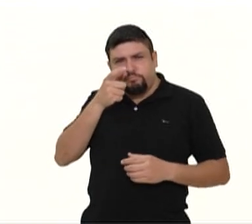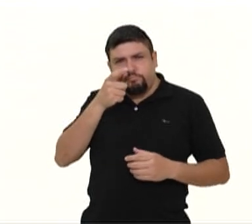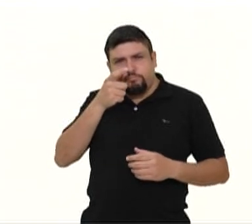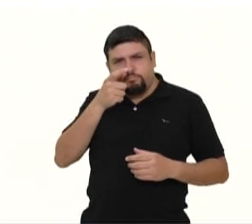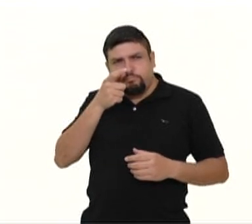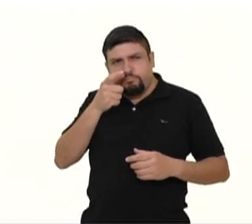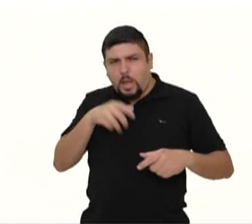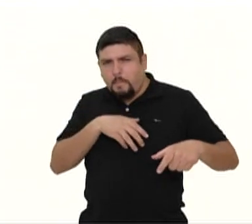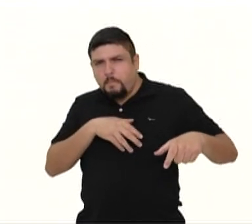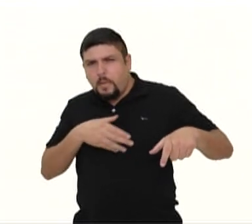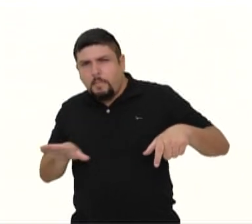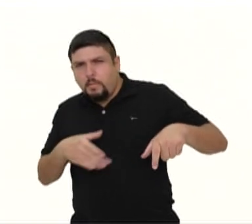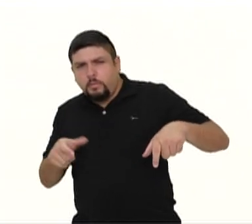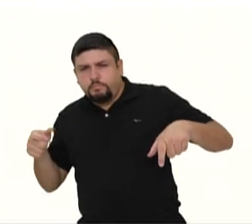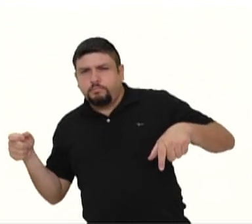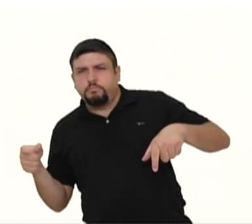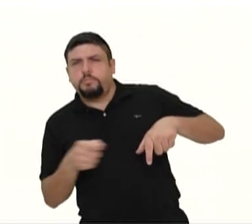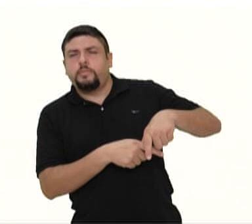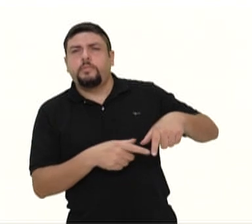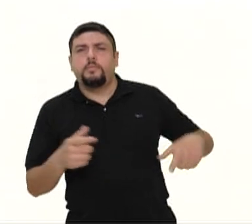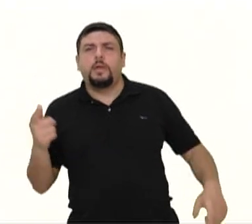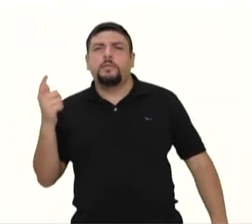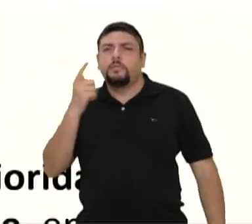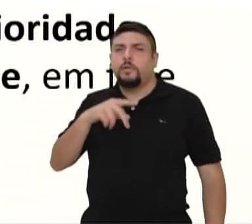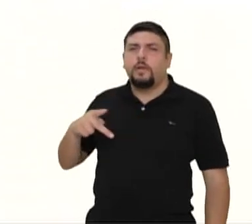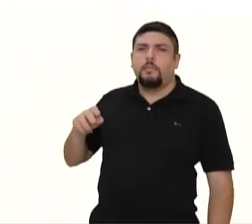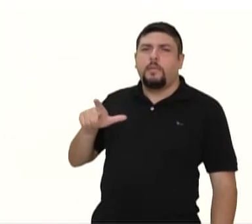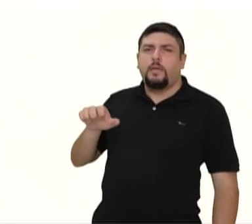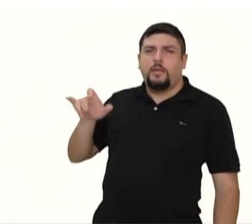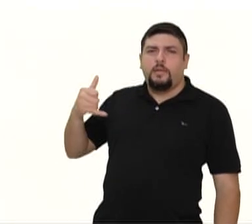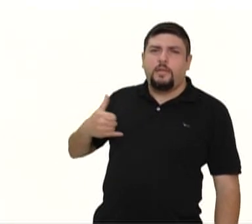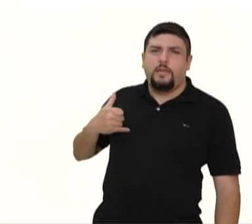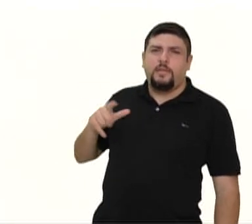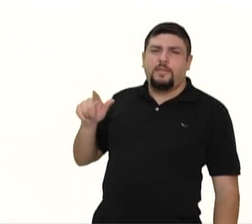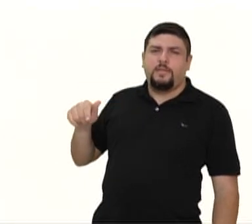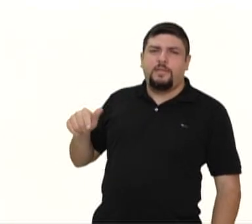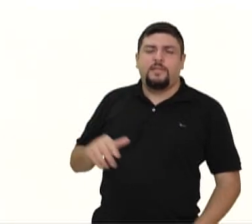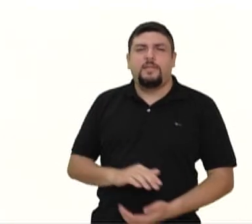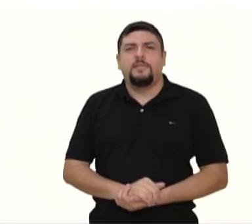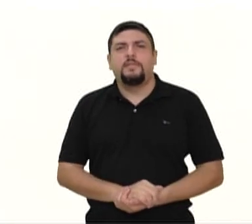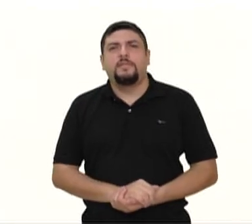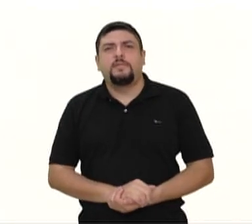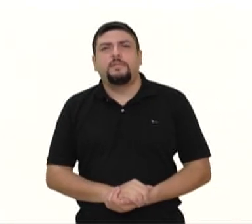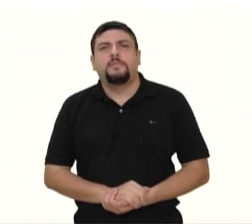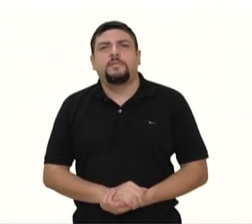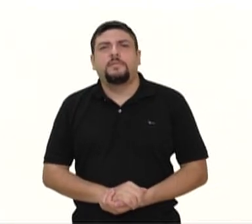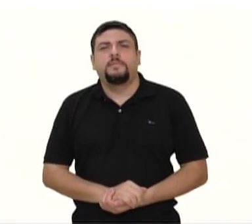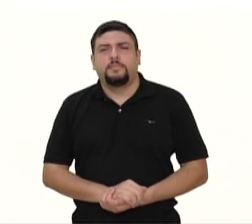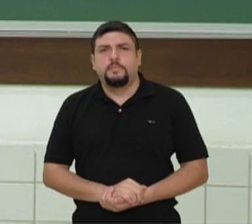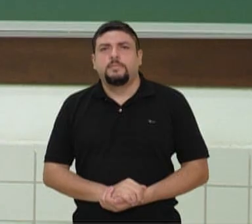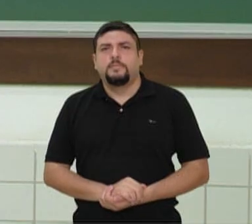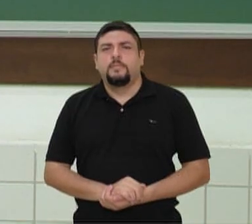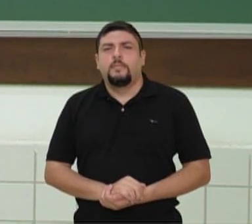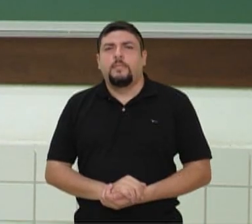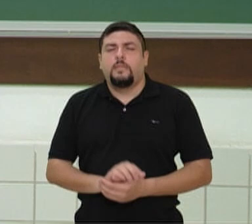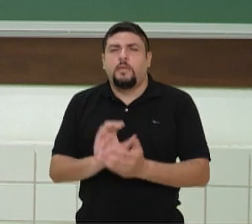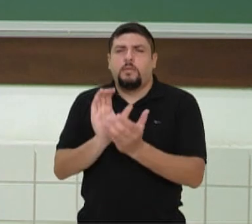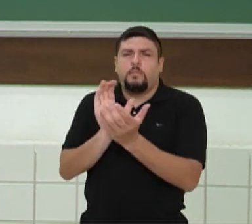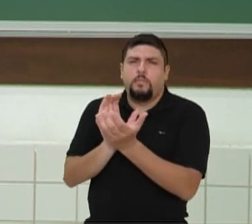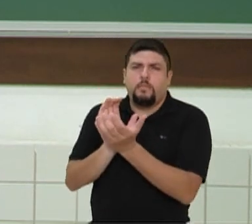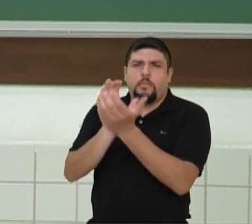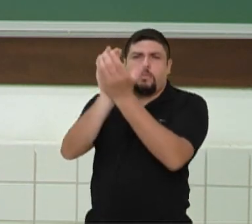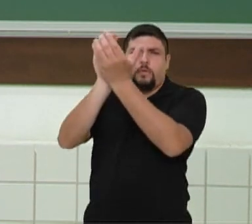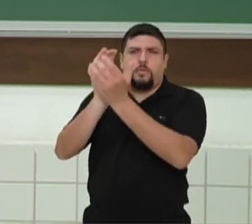gol aos 17 anos do menino Pelé. Ok, vamos adiante. Essa Copa do Mundo, ela é lembrada para nós